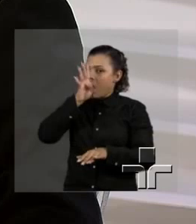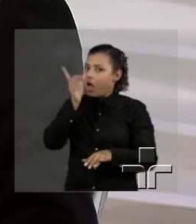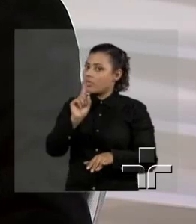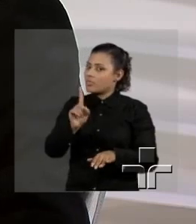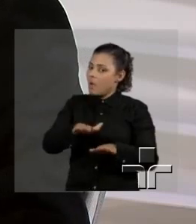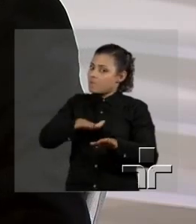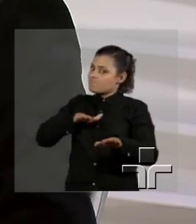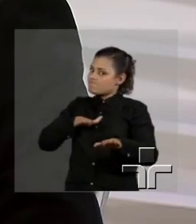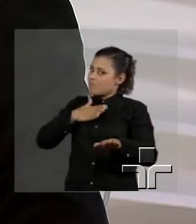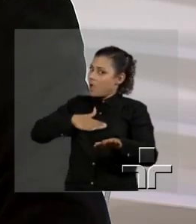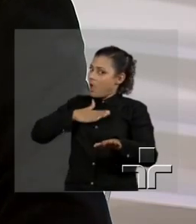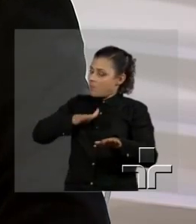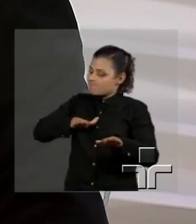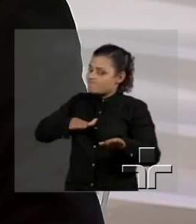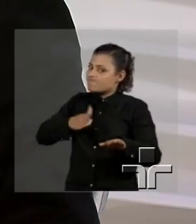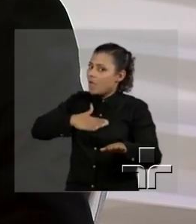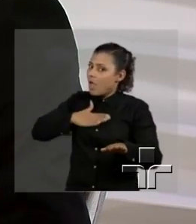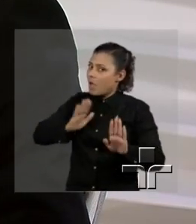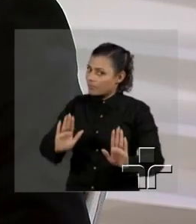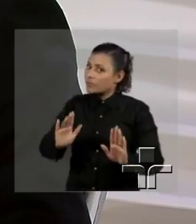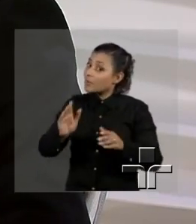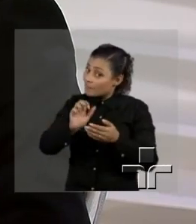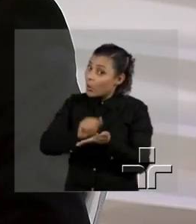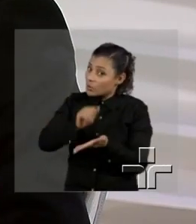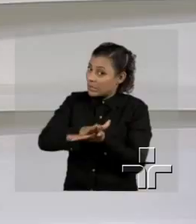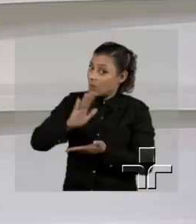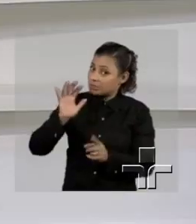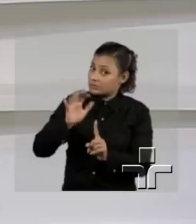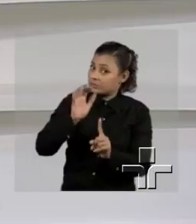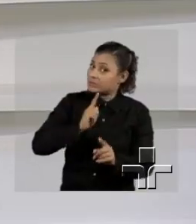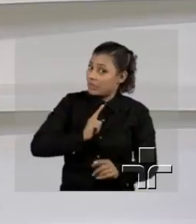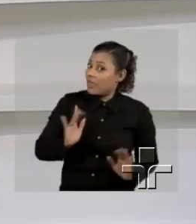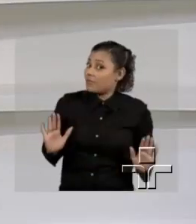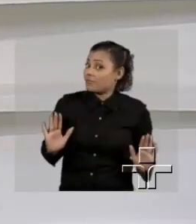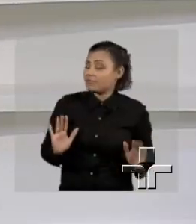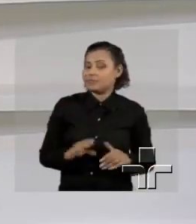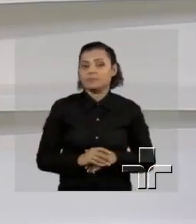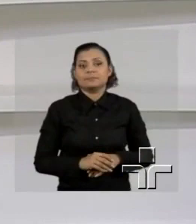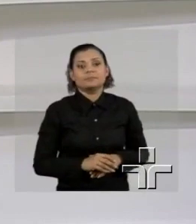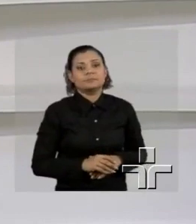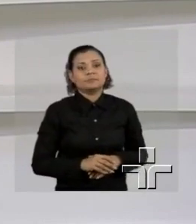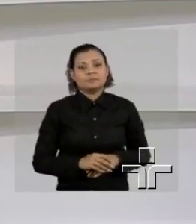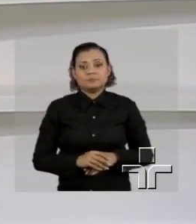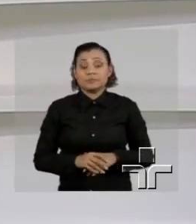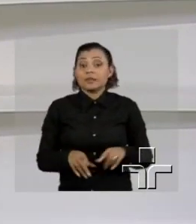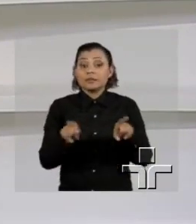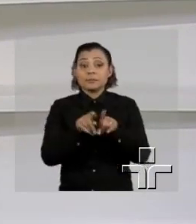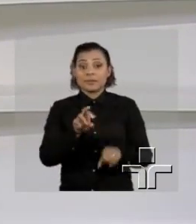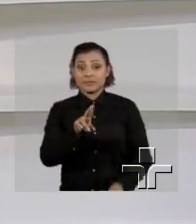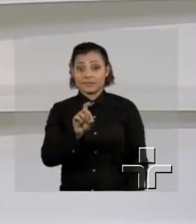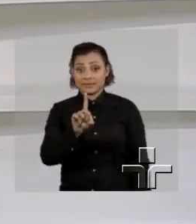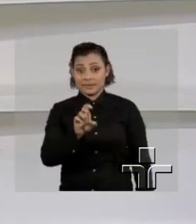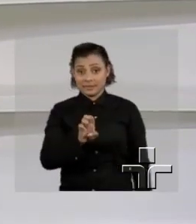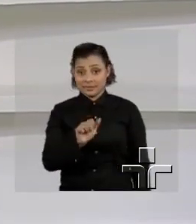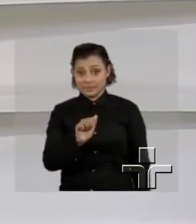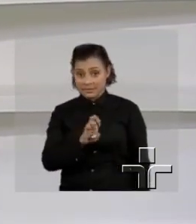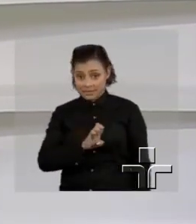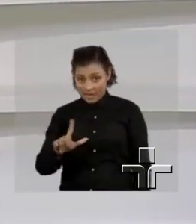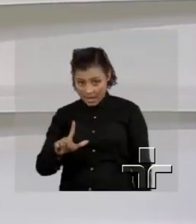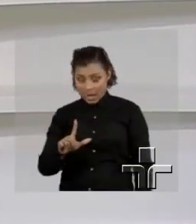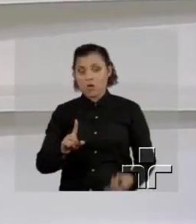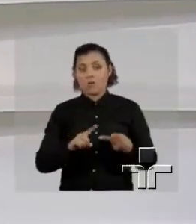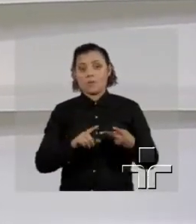Mas tudo isso aí precisa ser pensado. Mesmo quando você tem uma conotação assim extremamente positiva, tem que pensar nesses aspectos aí. General,